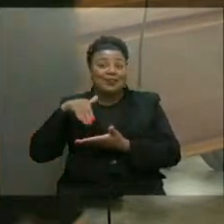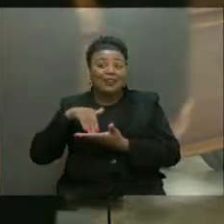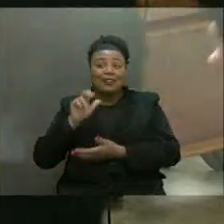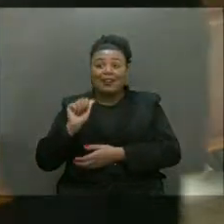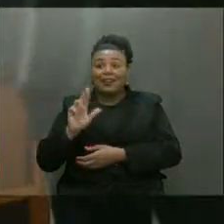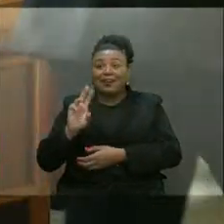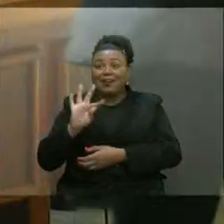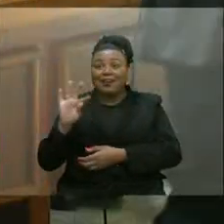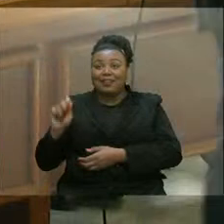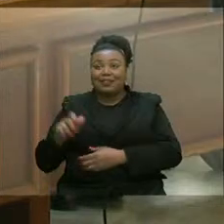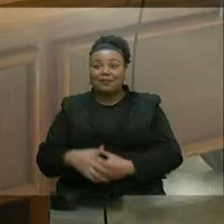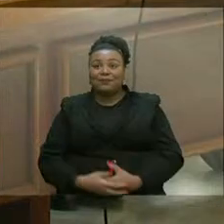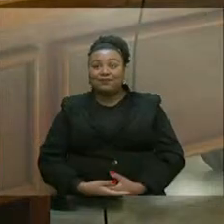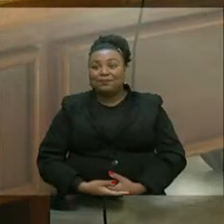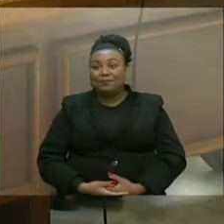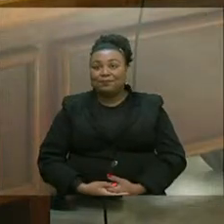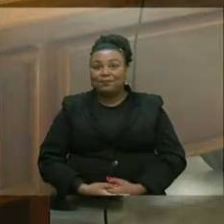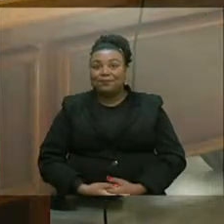Bergman.